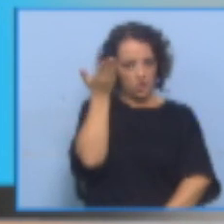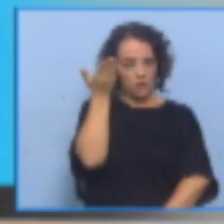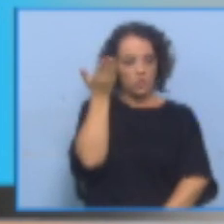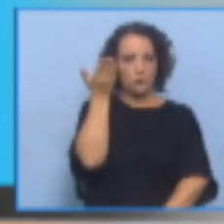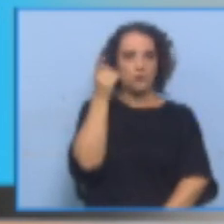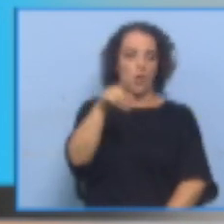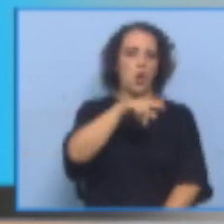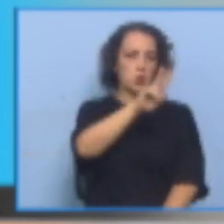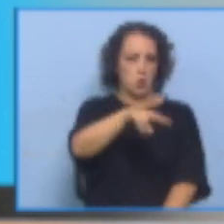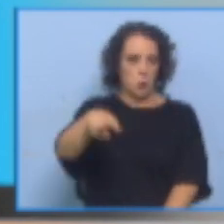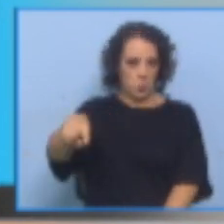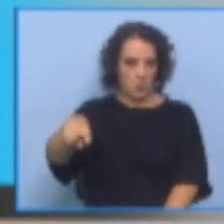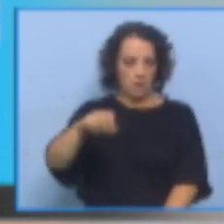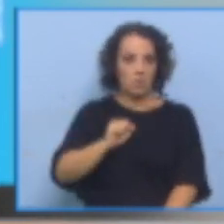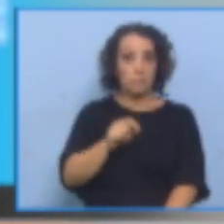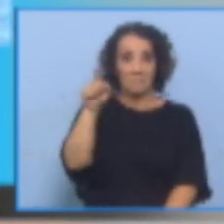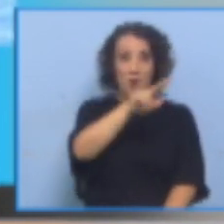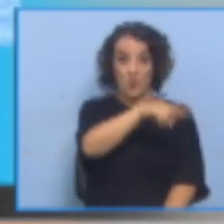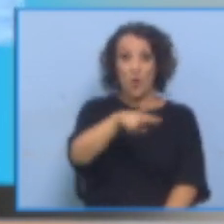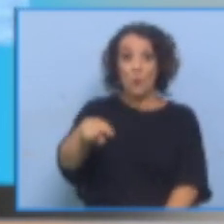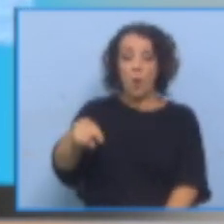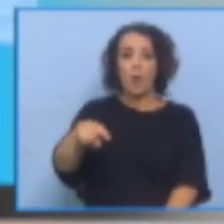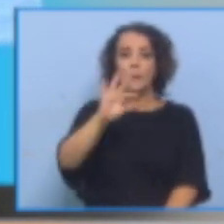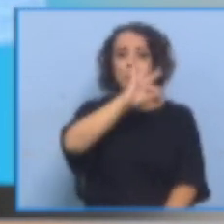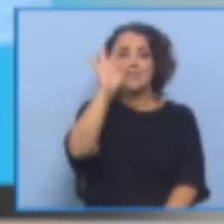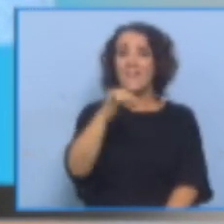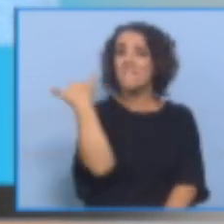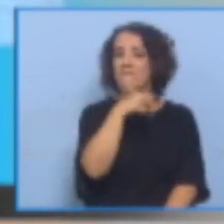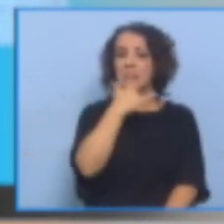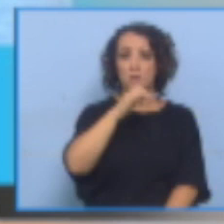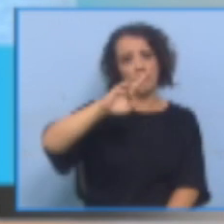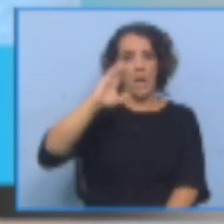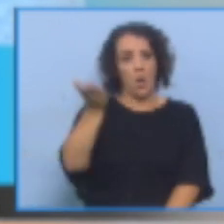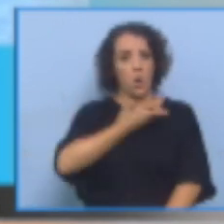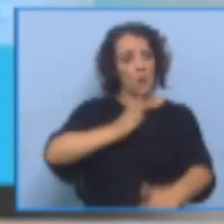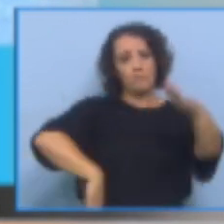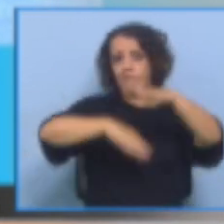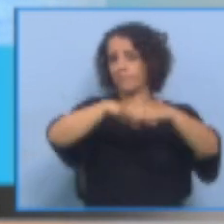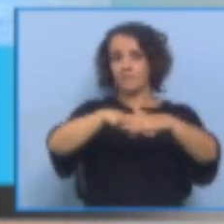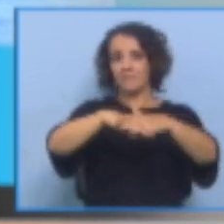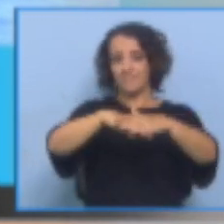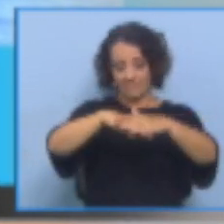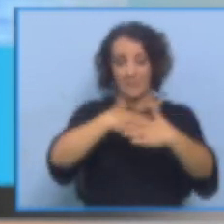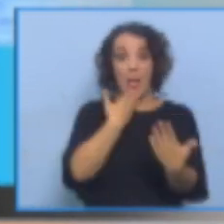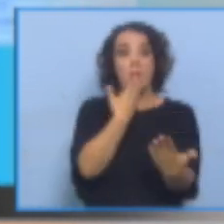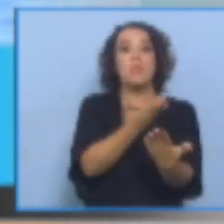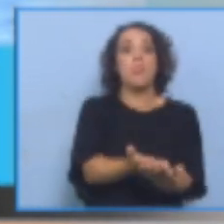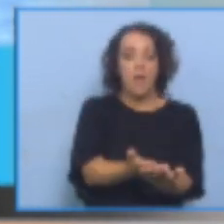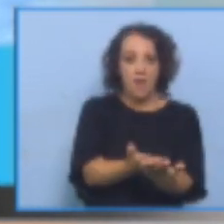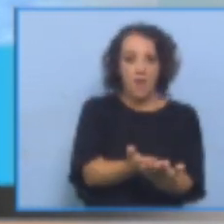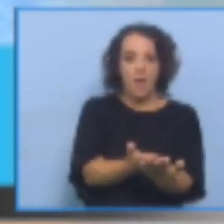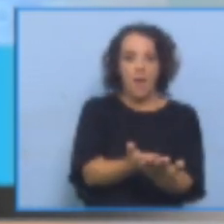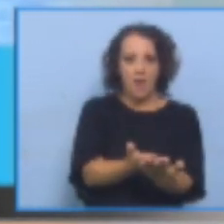é a Noruega, se não me engano, que tem maior índice de felicidade. Portanto, aumenta a